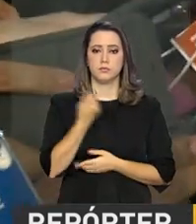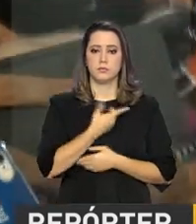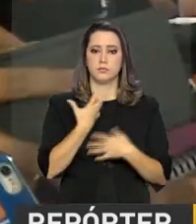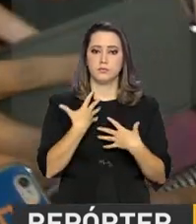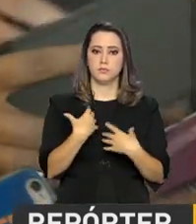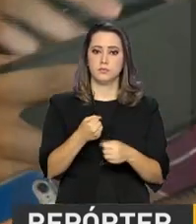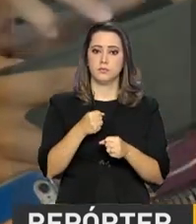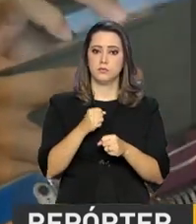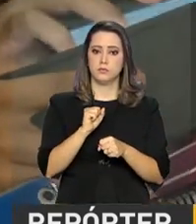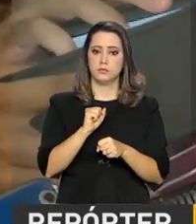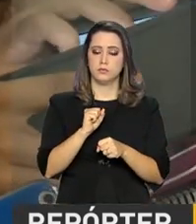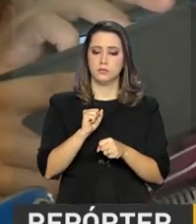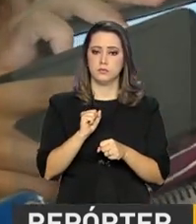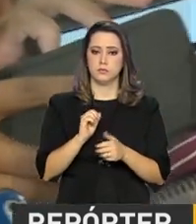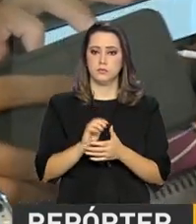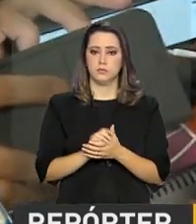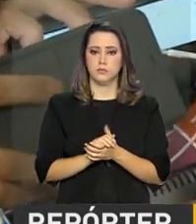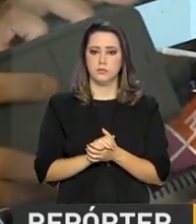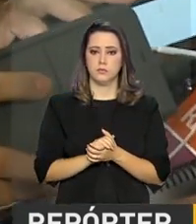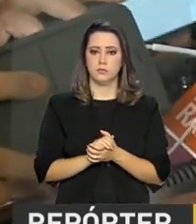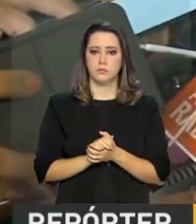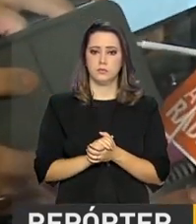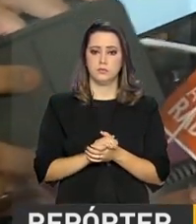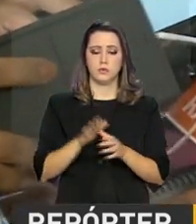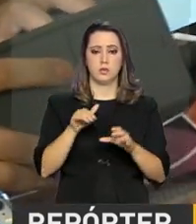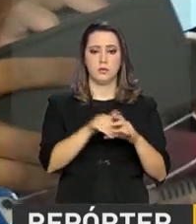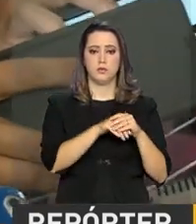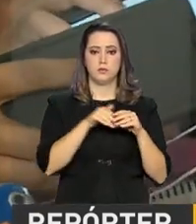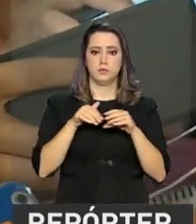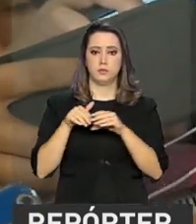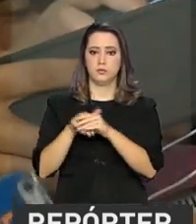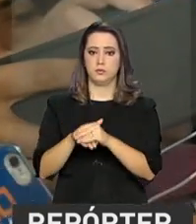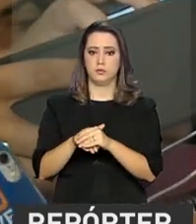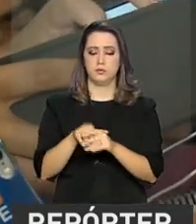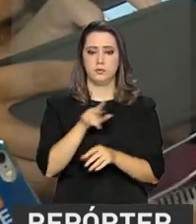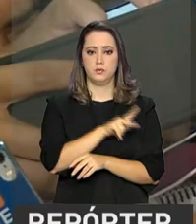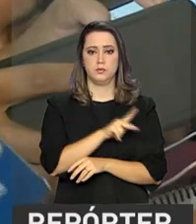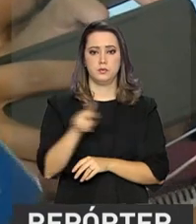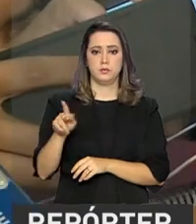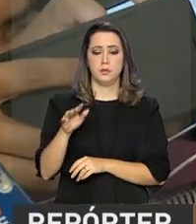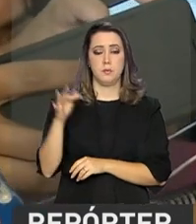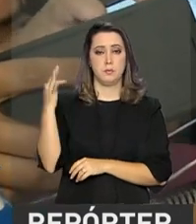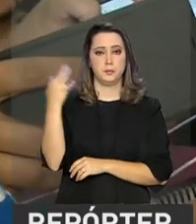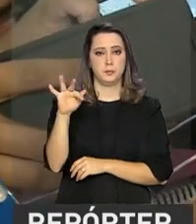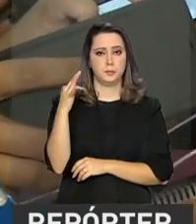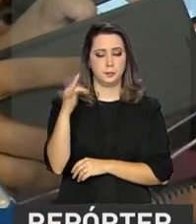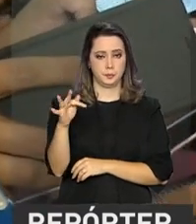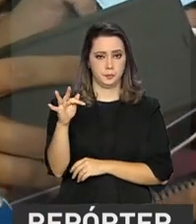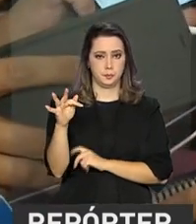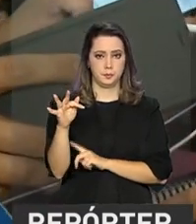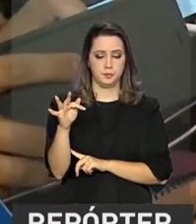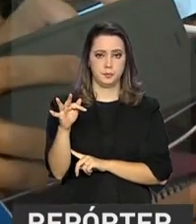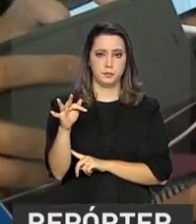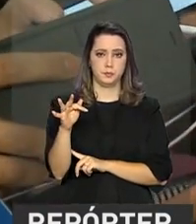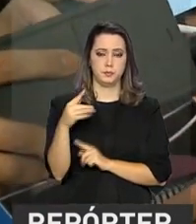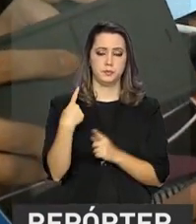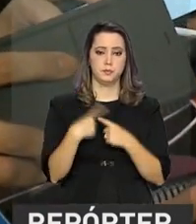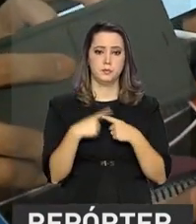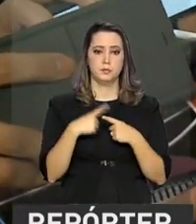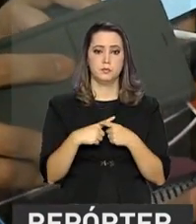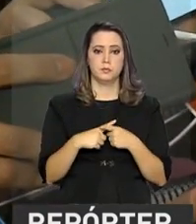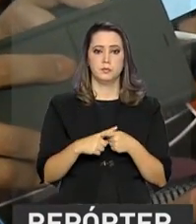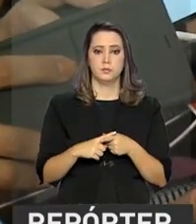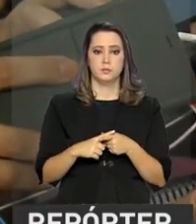fato possa voltas ou da previdência própria ver e em função